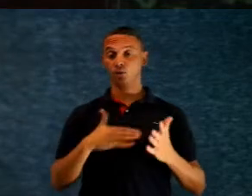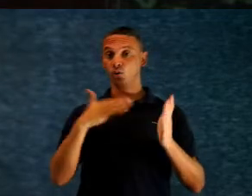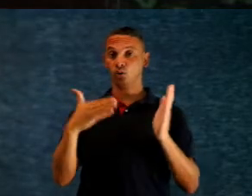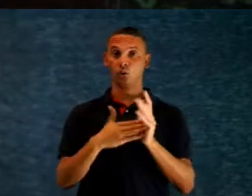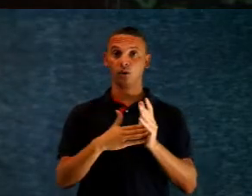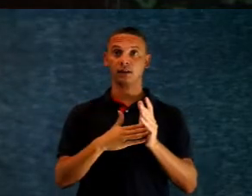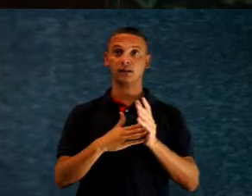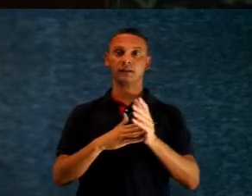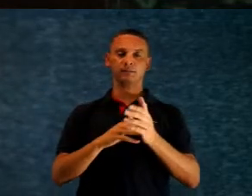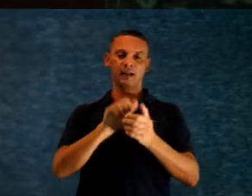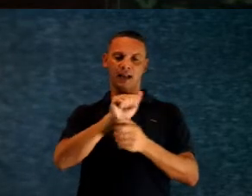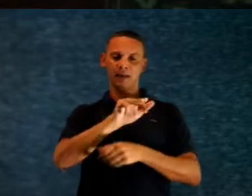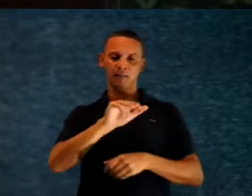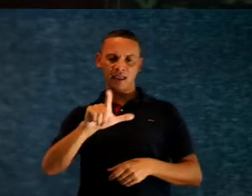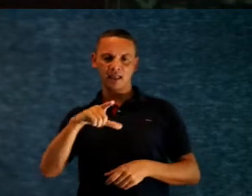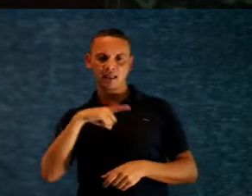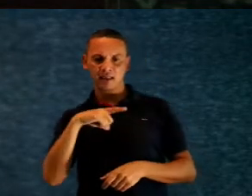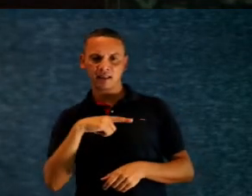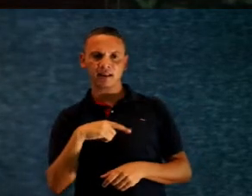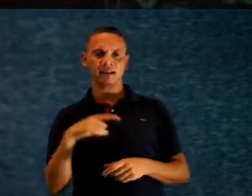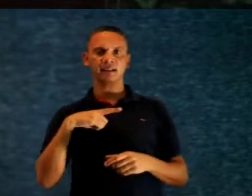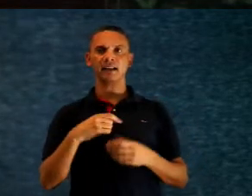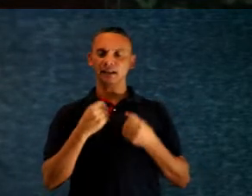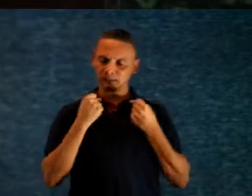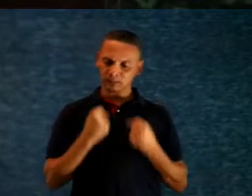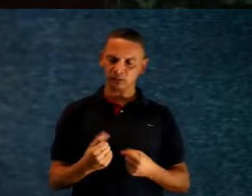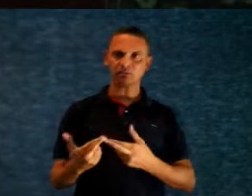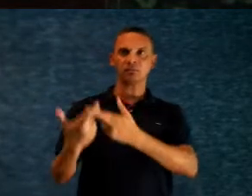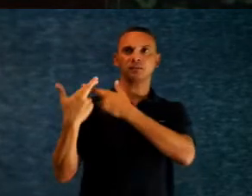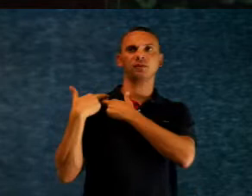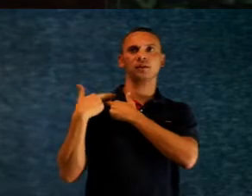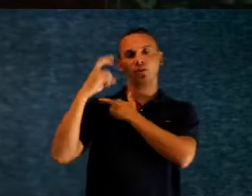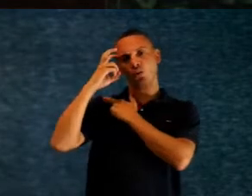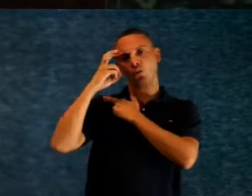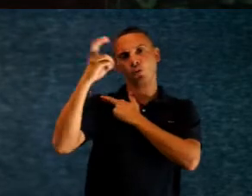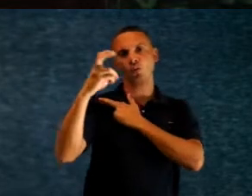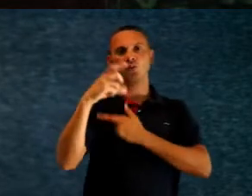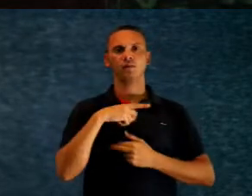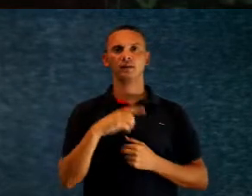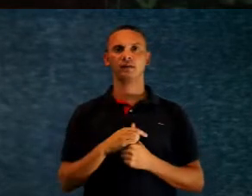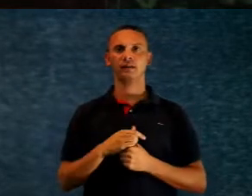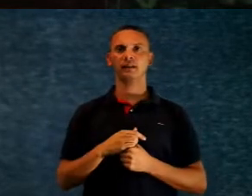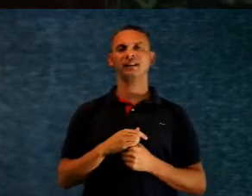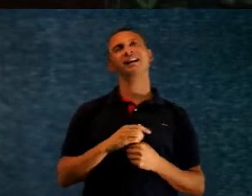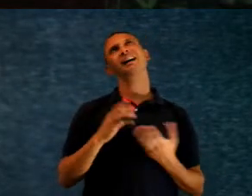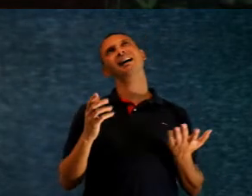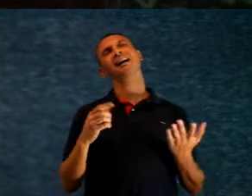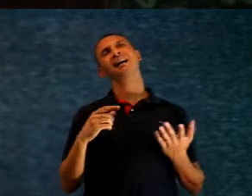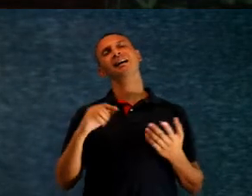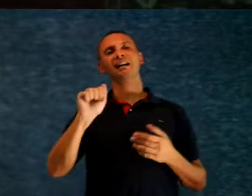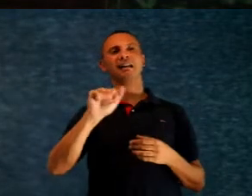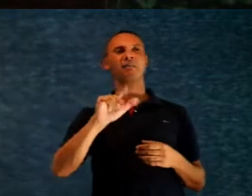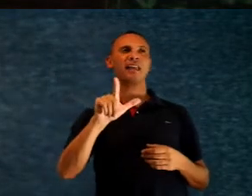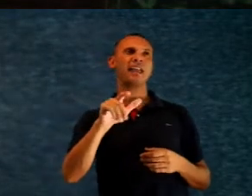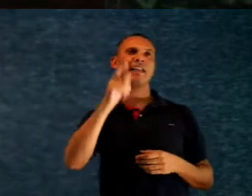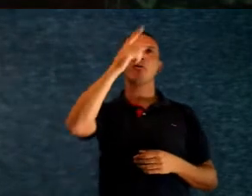as academias literárias pesa uma hipoteca cultural. A academia ela não pode ser algo em